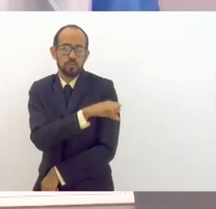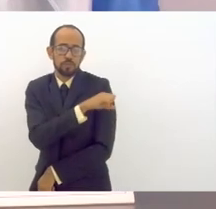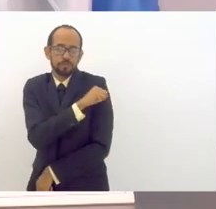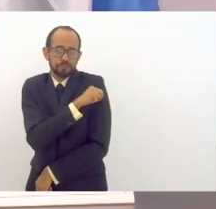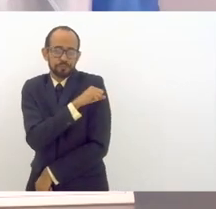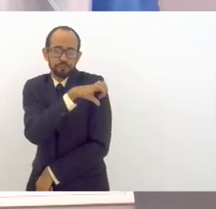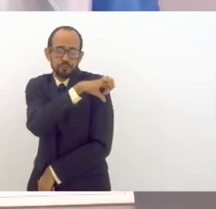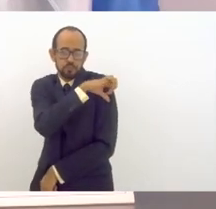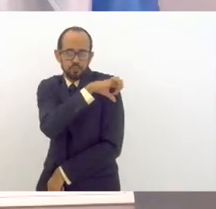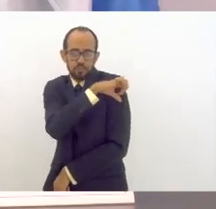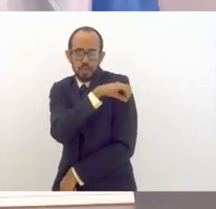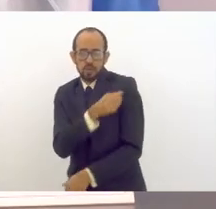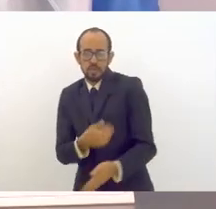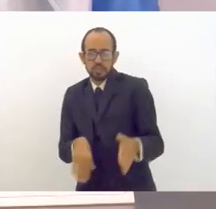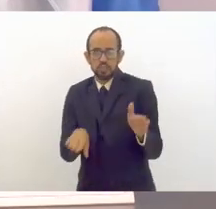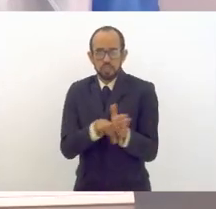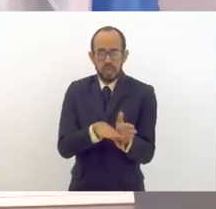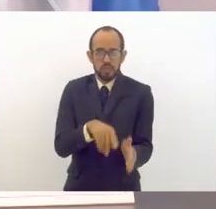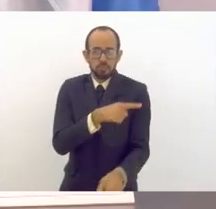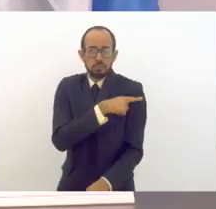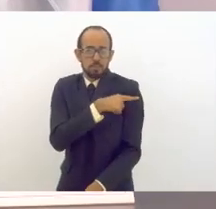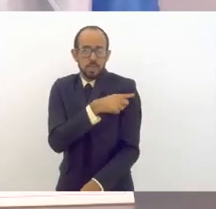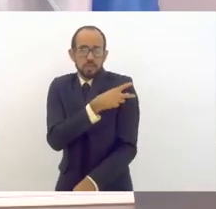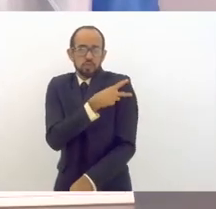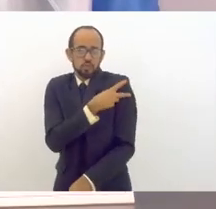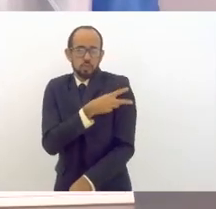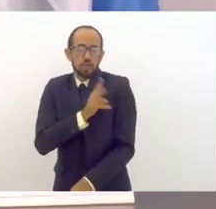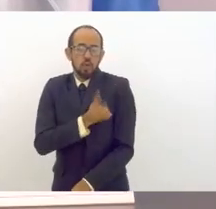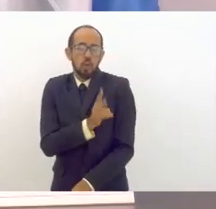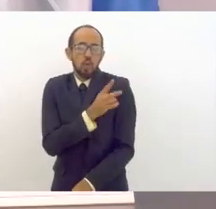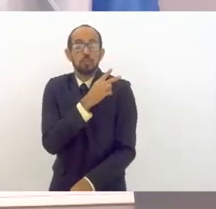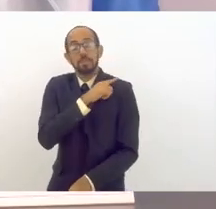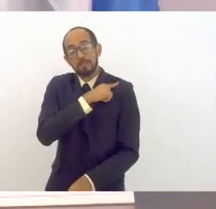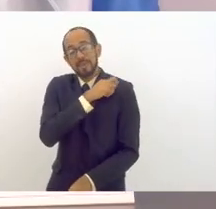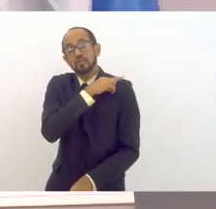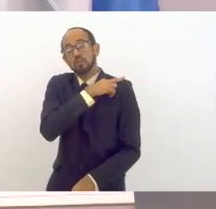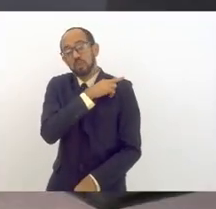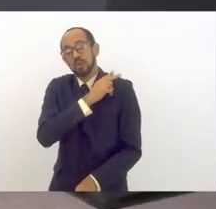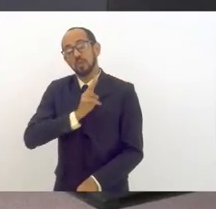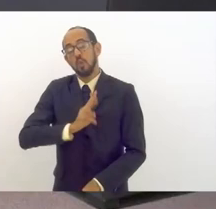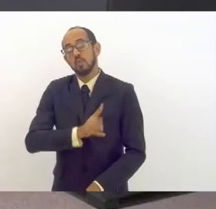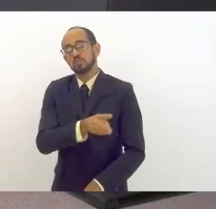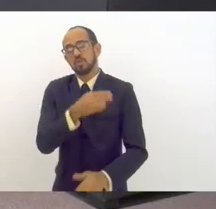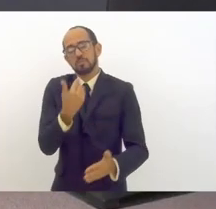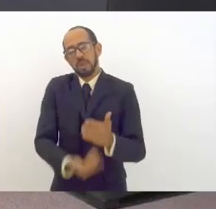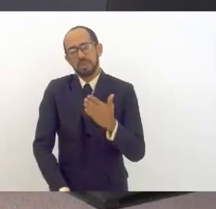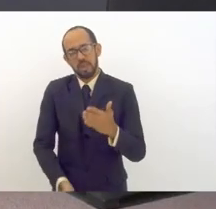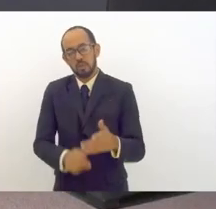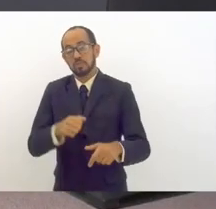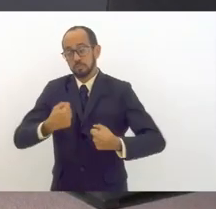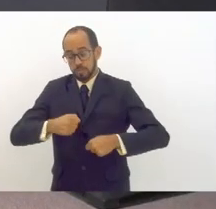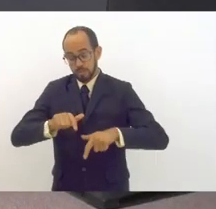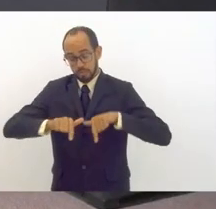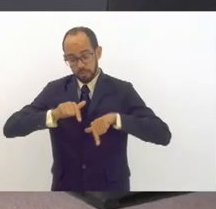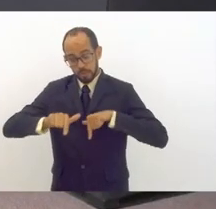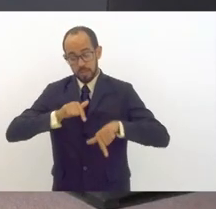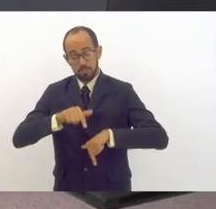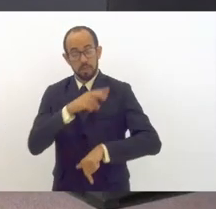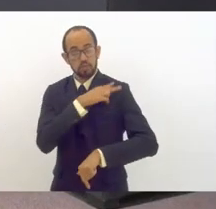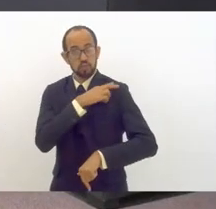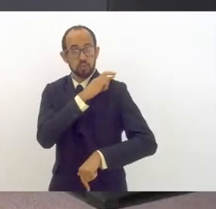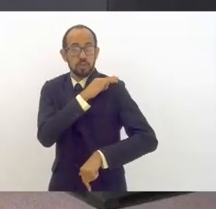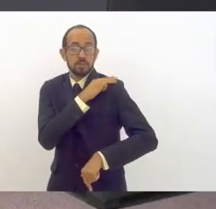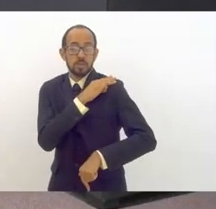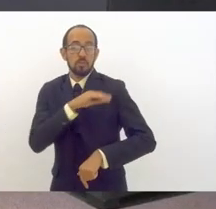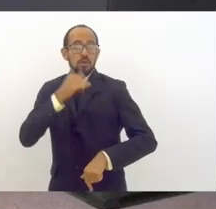né, vai chegar no primeiro e no segundo e continuar perdendo, a gente tem que trabalhar para que, quando chegue no segundo e no terceiro, não perca de novo.